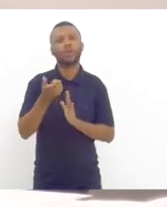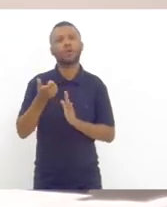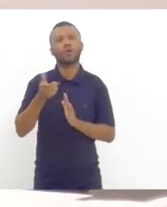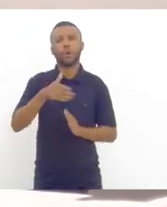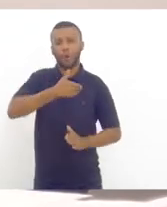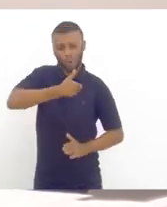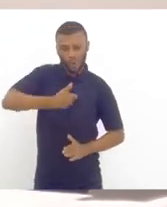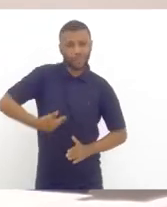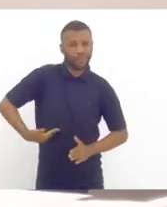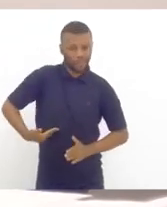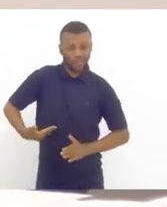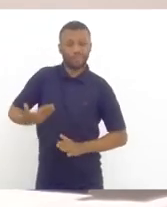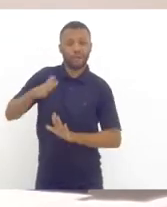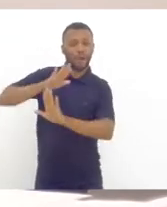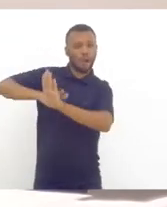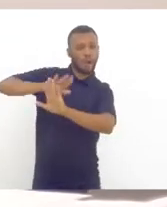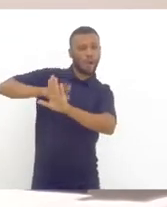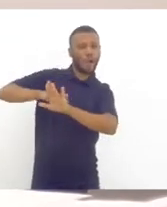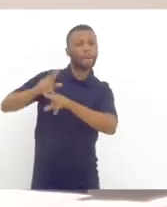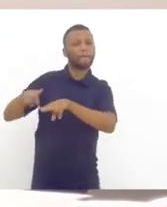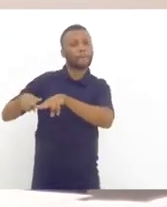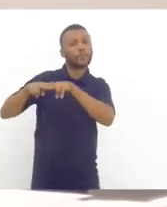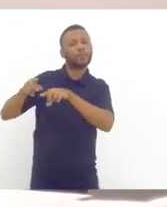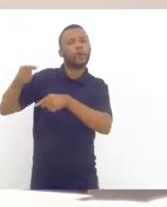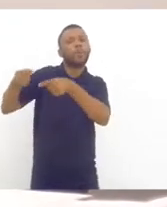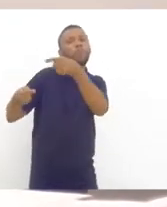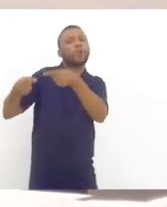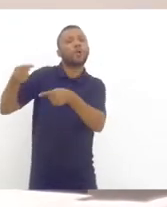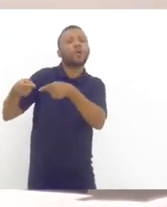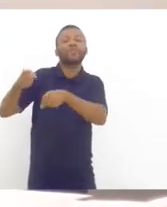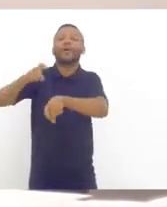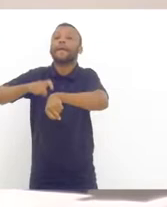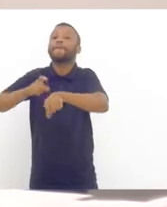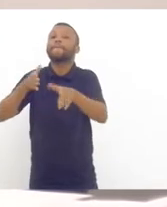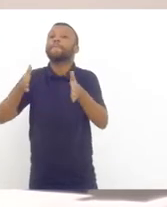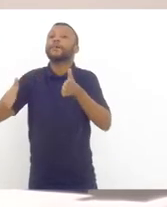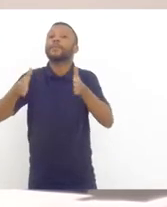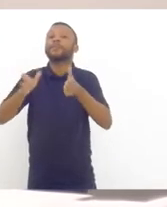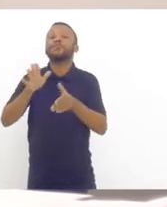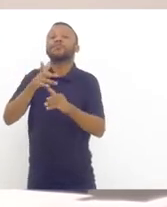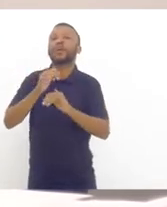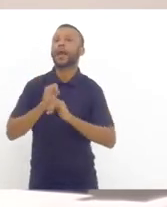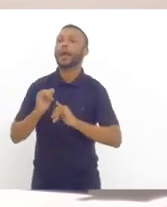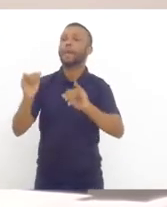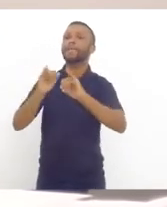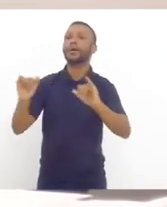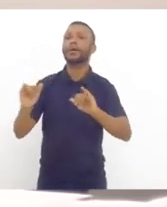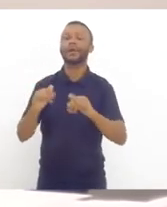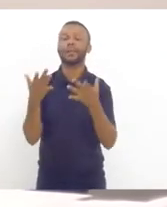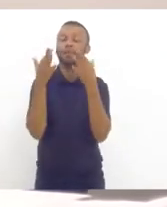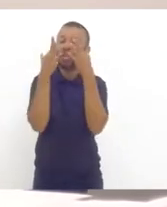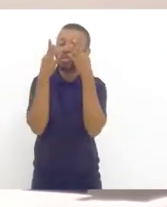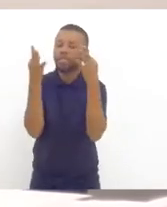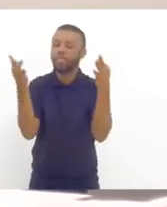motivos políticos, em período de campanha, não quis fazer.